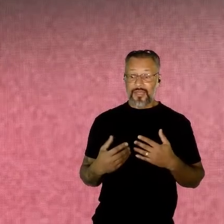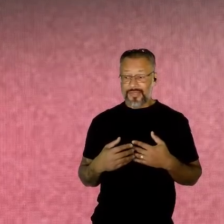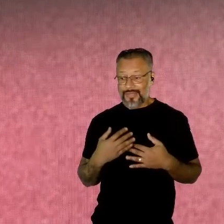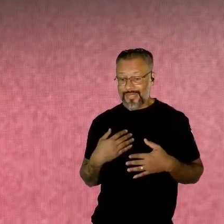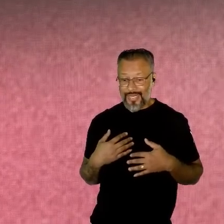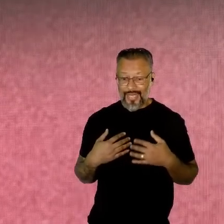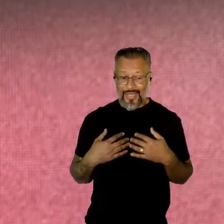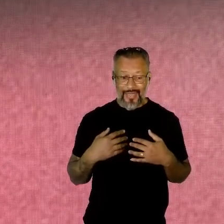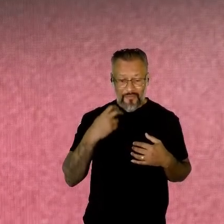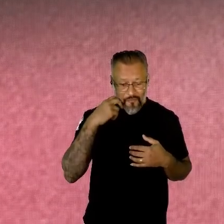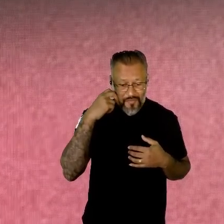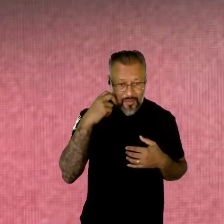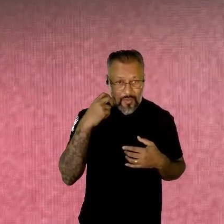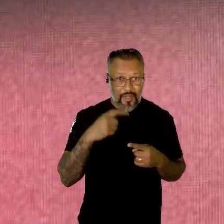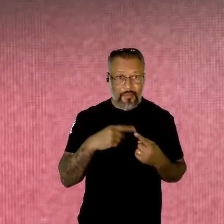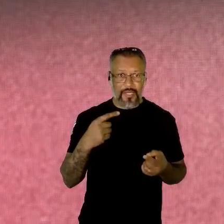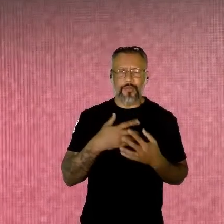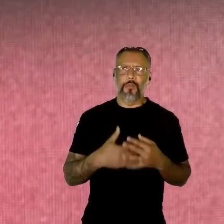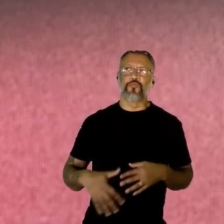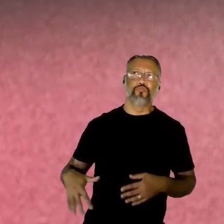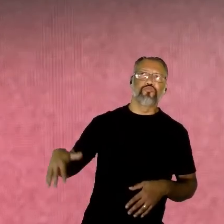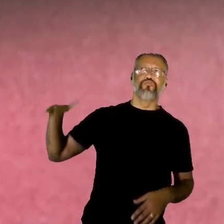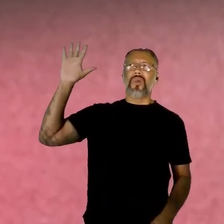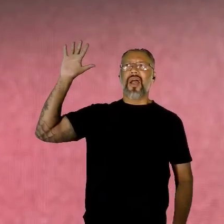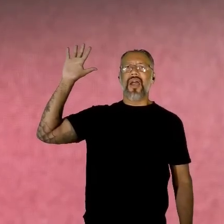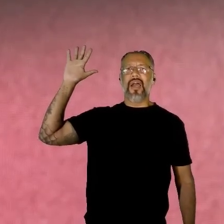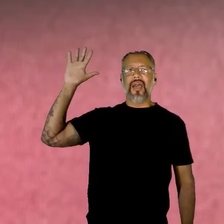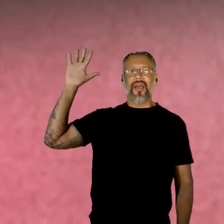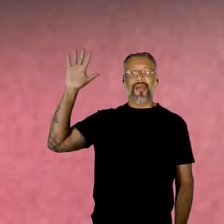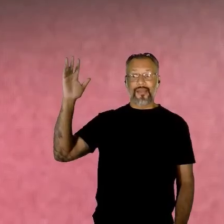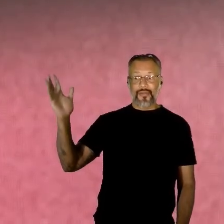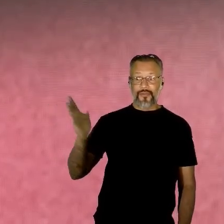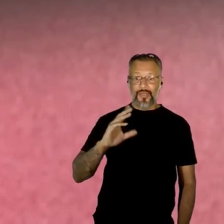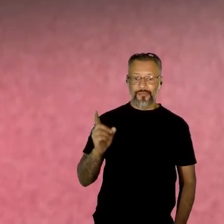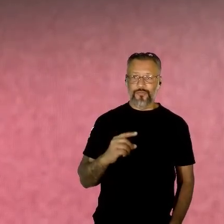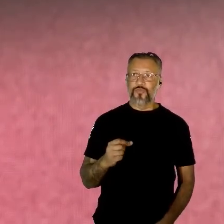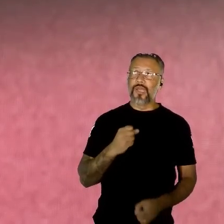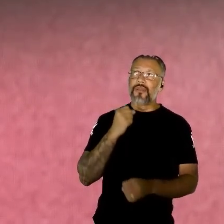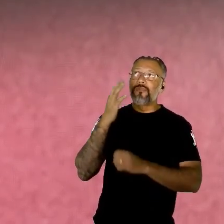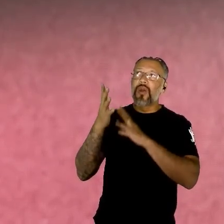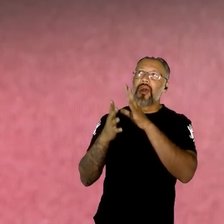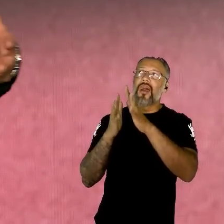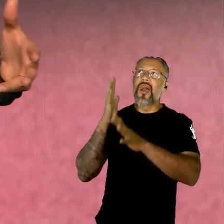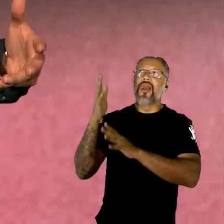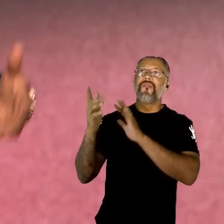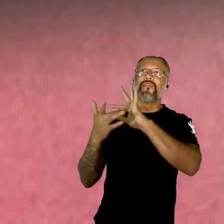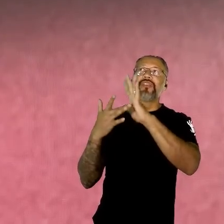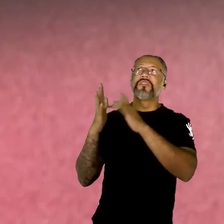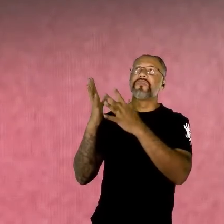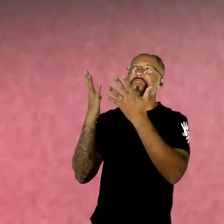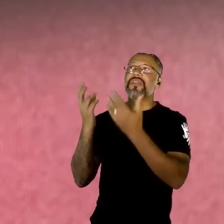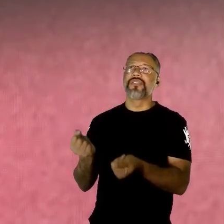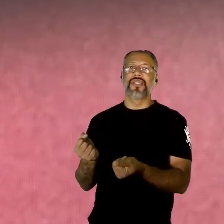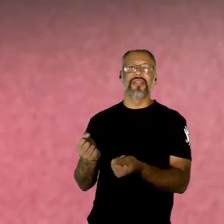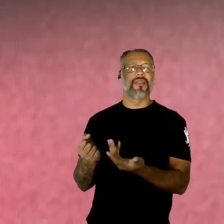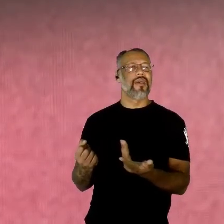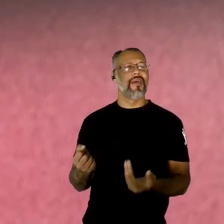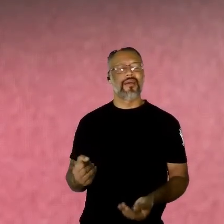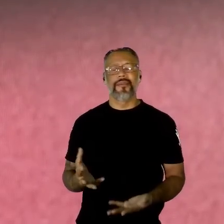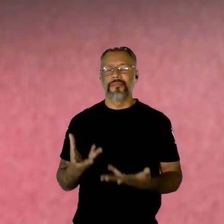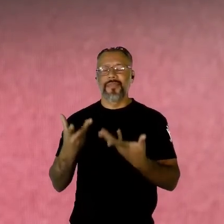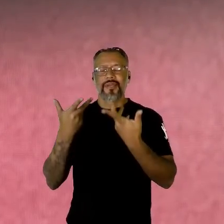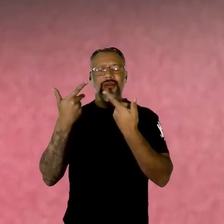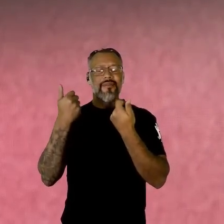o medo da exposição e a pessoa vai levanta a mão e vem à frente e confessa Jesus é algo muito poderoso apaixonante